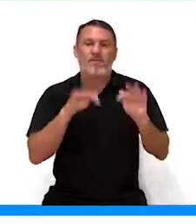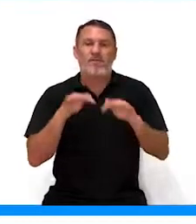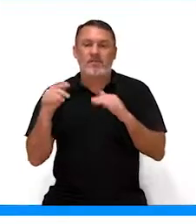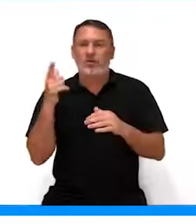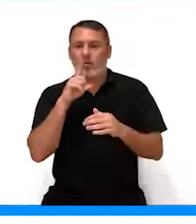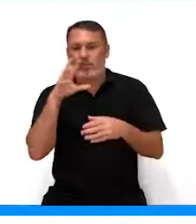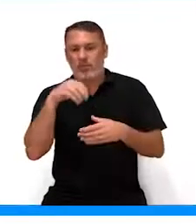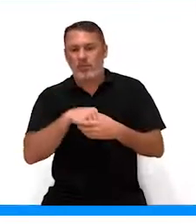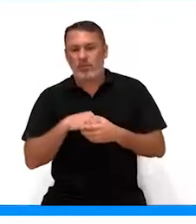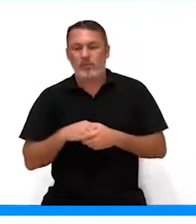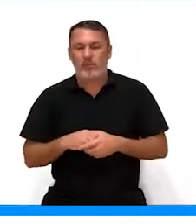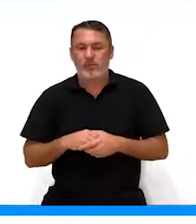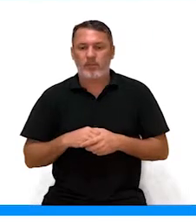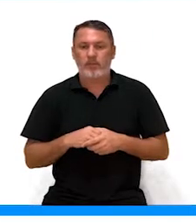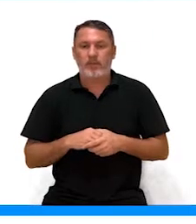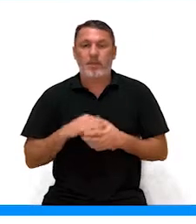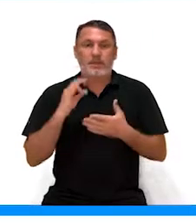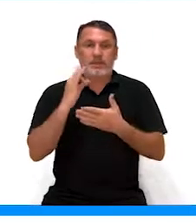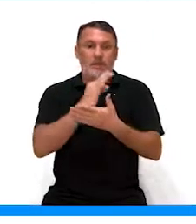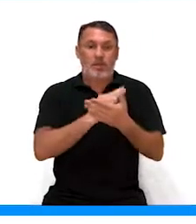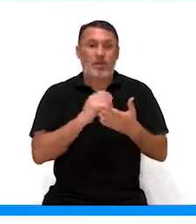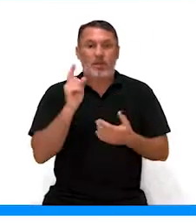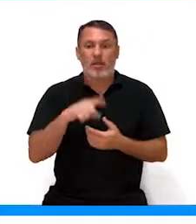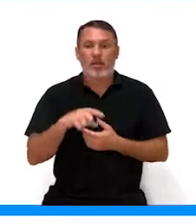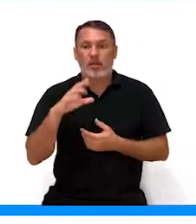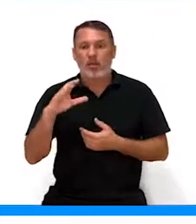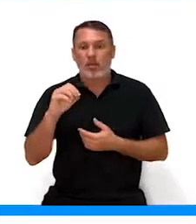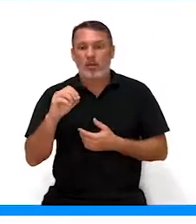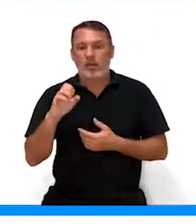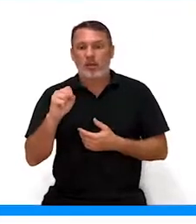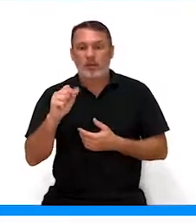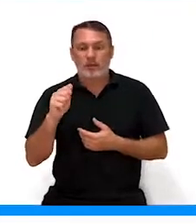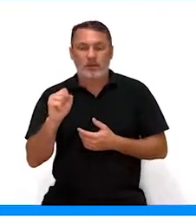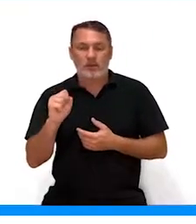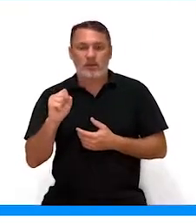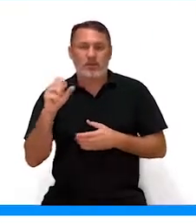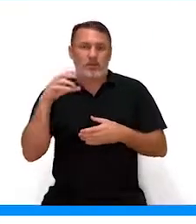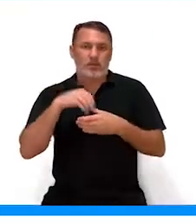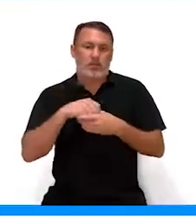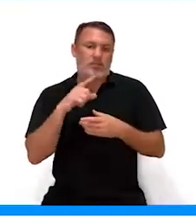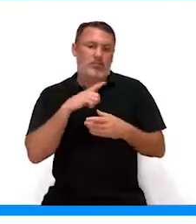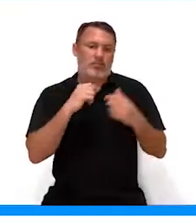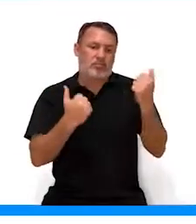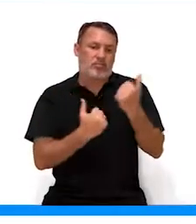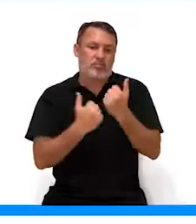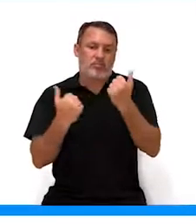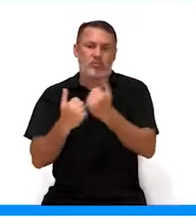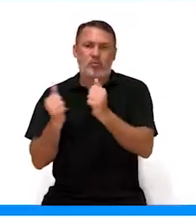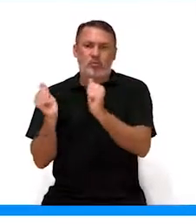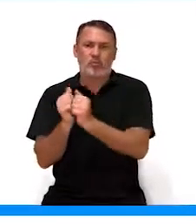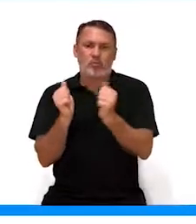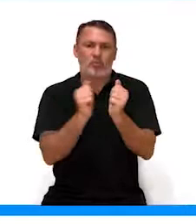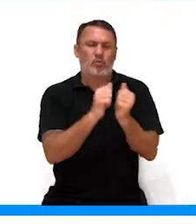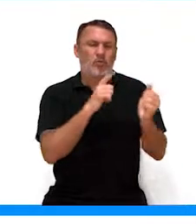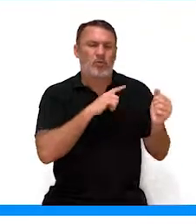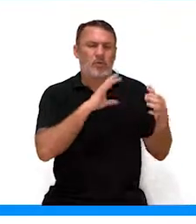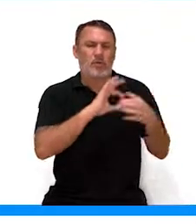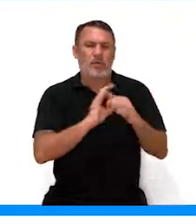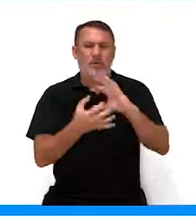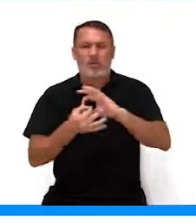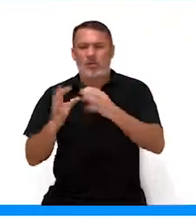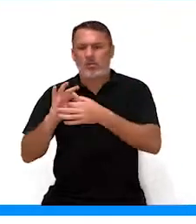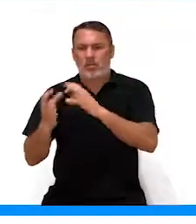axônios. Só chegam as terminaçõezinhas nele. As células são coesas ou justapostas. Elas estão